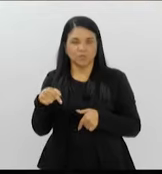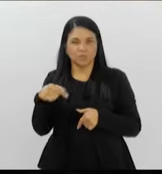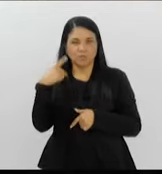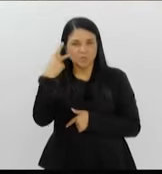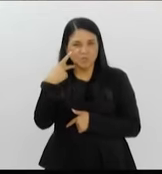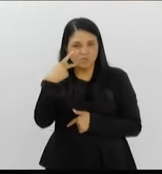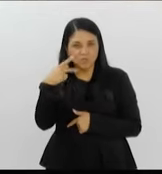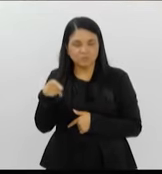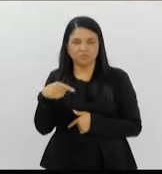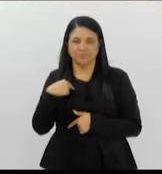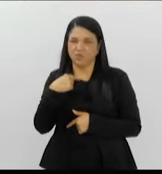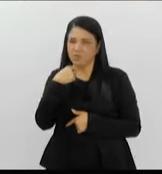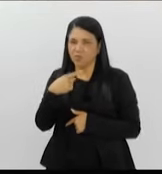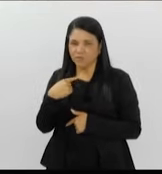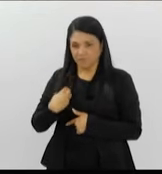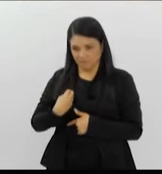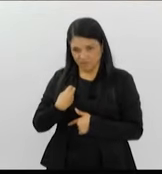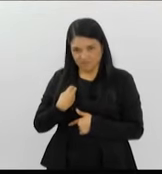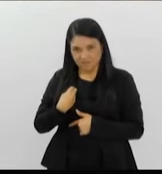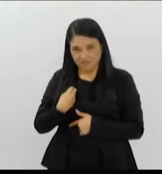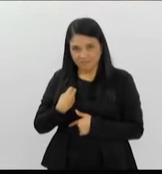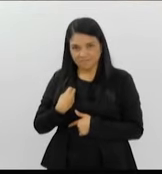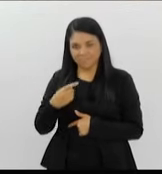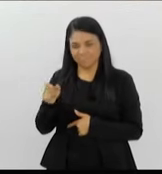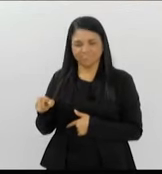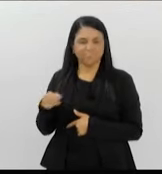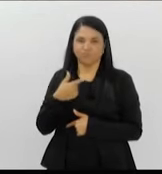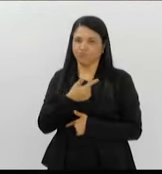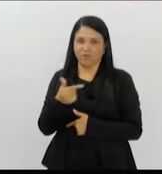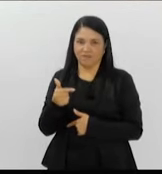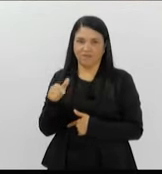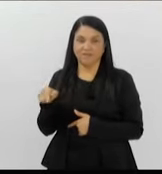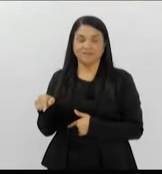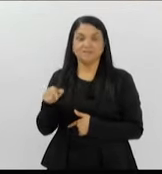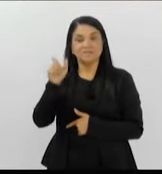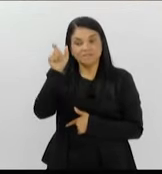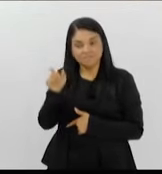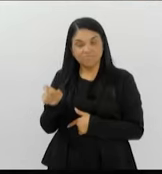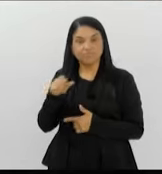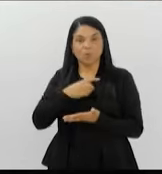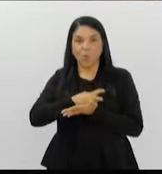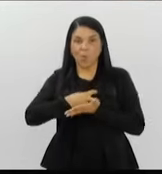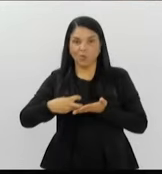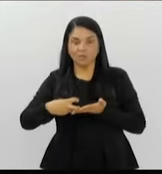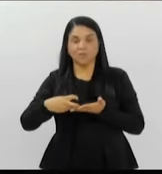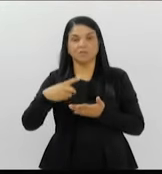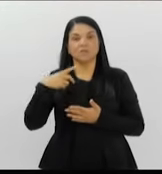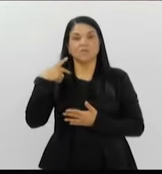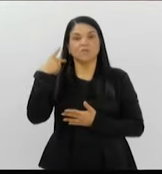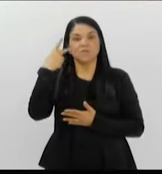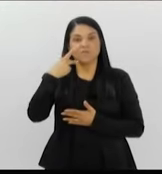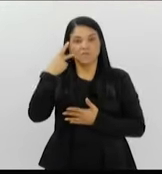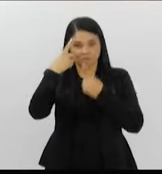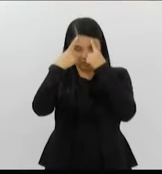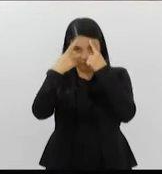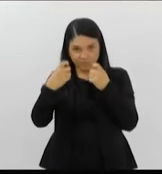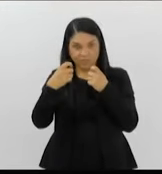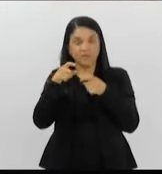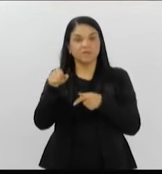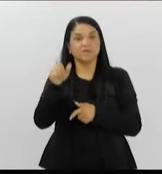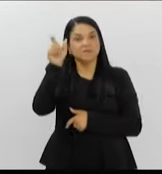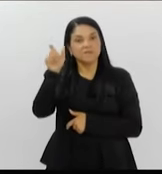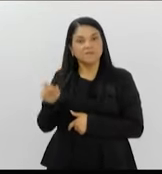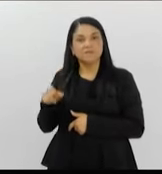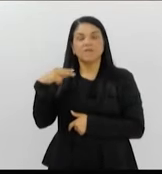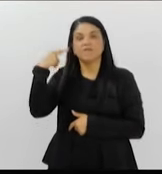dele, a gente não tem dúvida. Porque é importante a gente lembrar, além de ser condenado por violência política de gênero, no caso da vereadora Beni